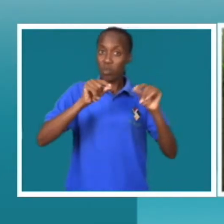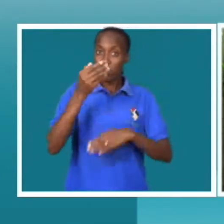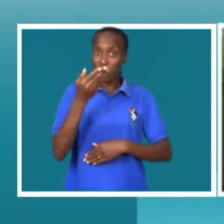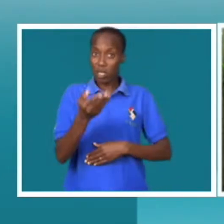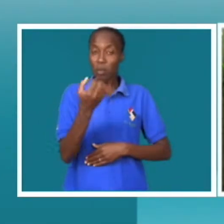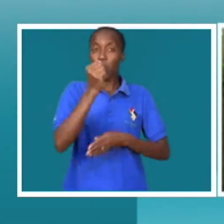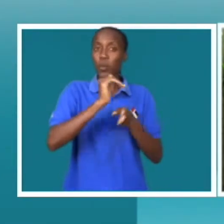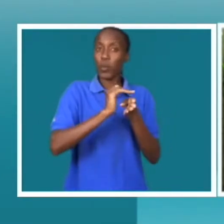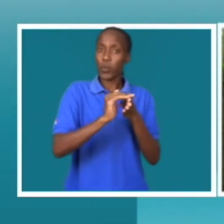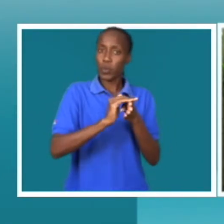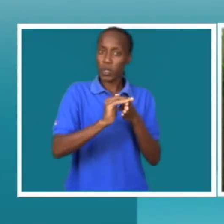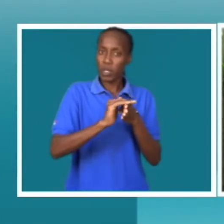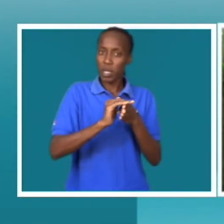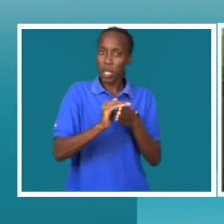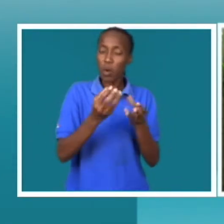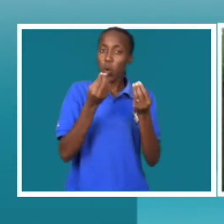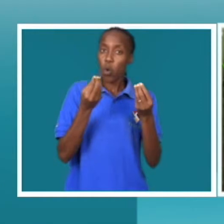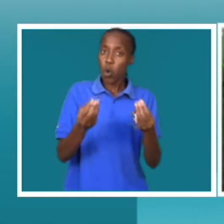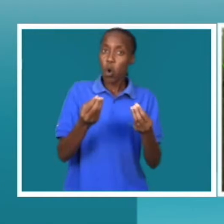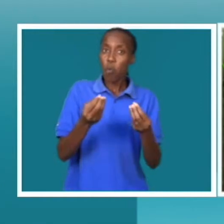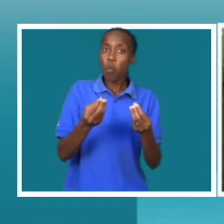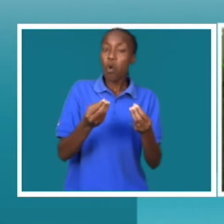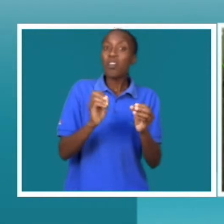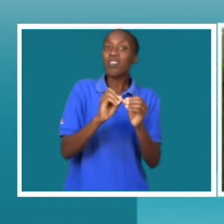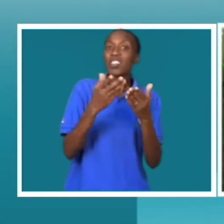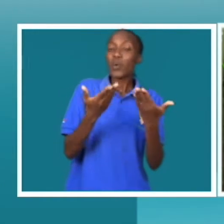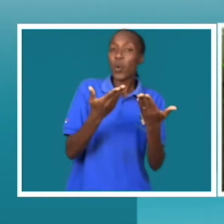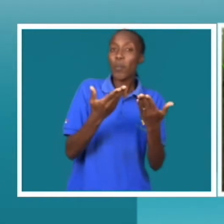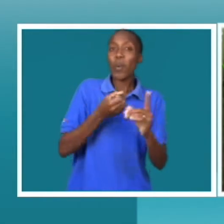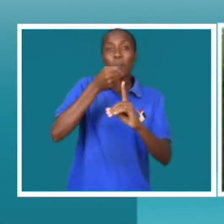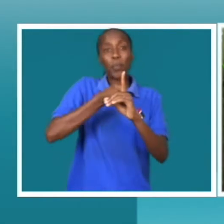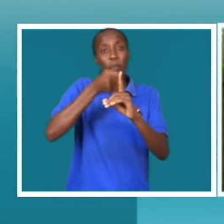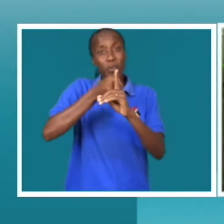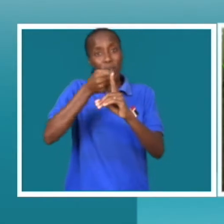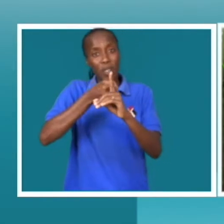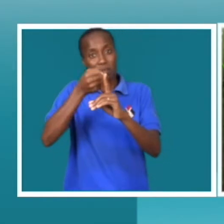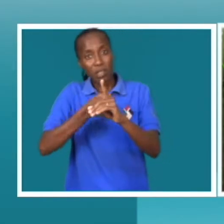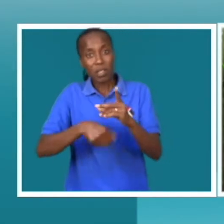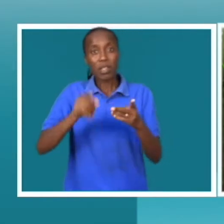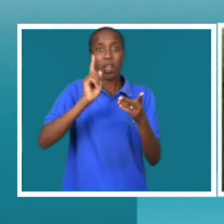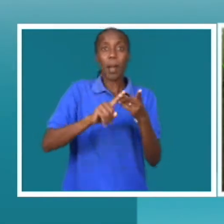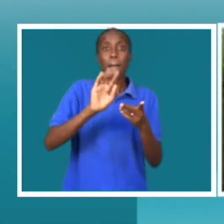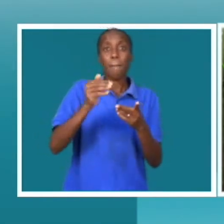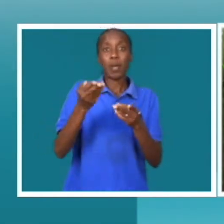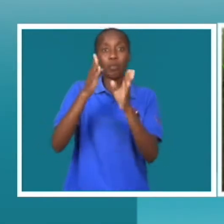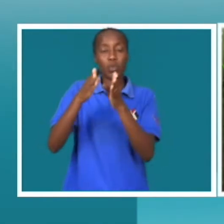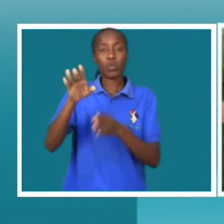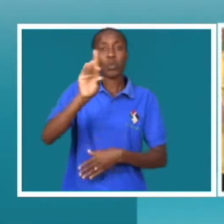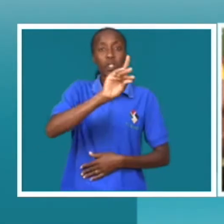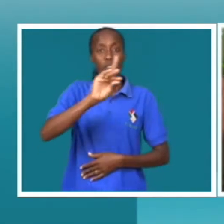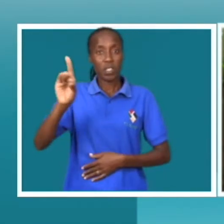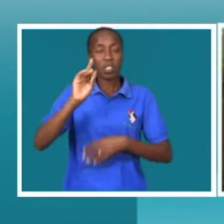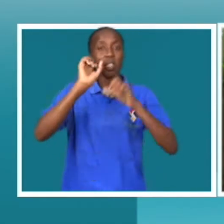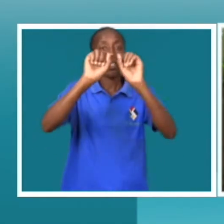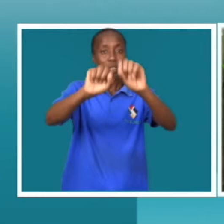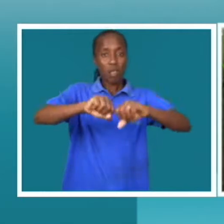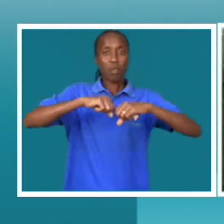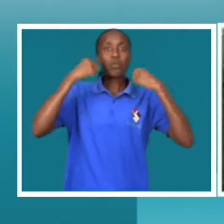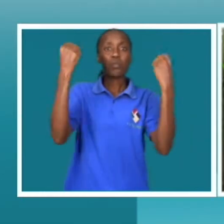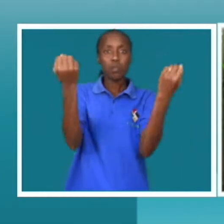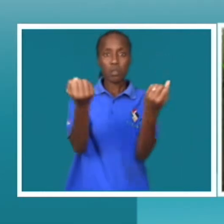de modo que se possa usar como um veículo, até de advocacia, por parte das pessoas com